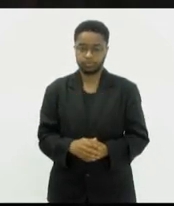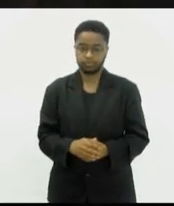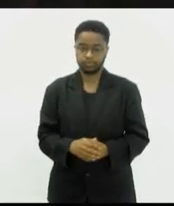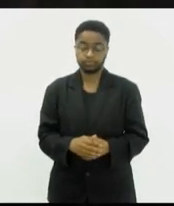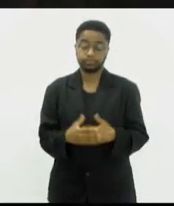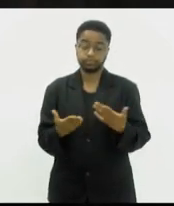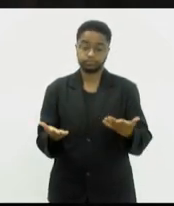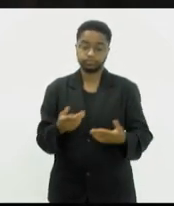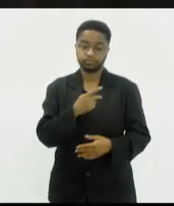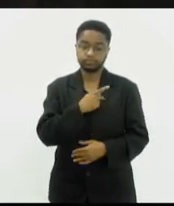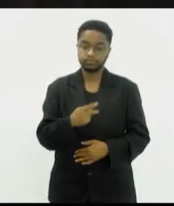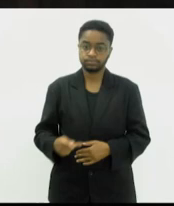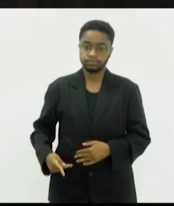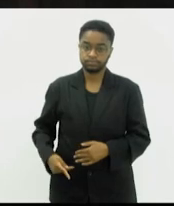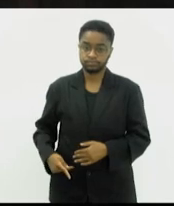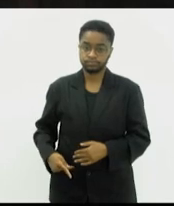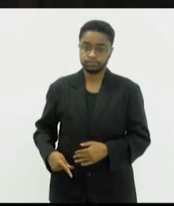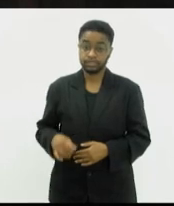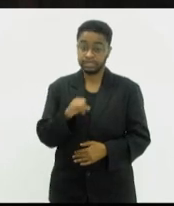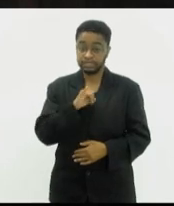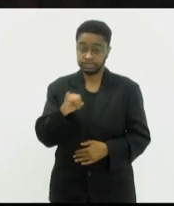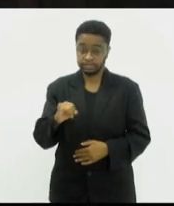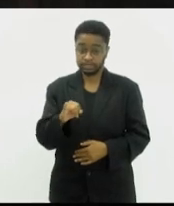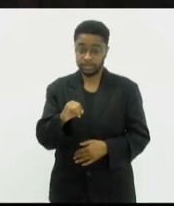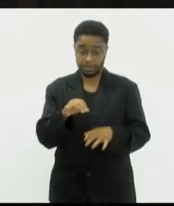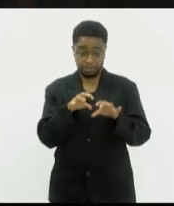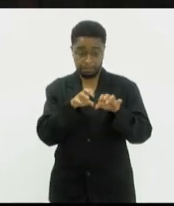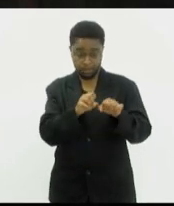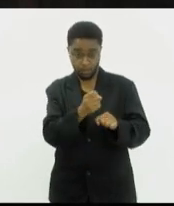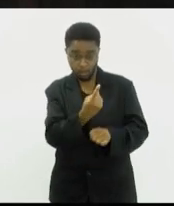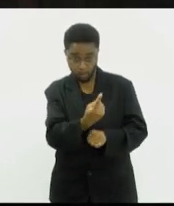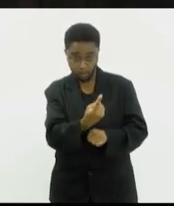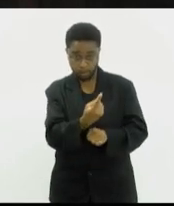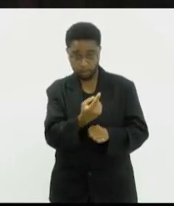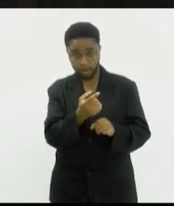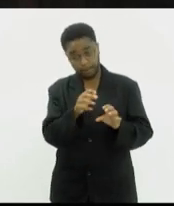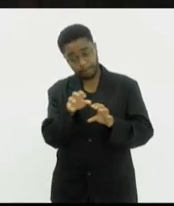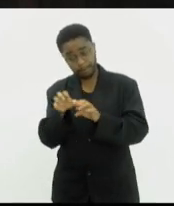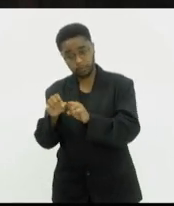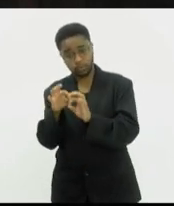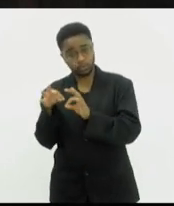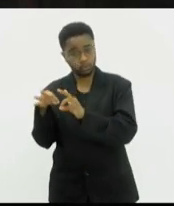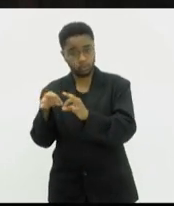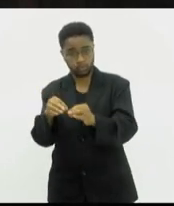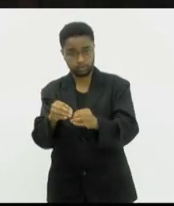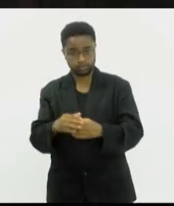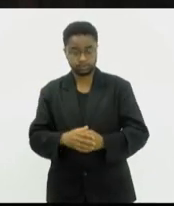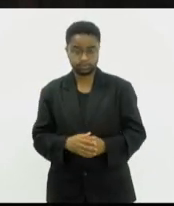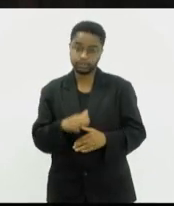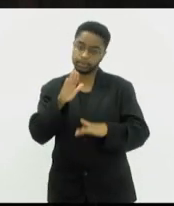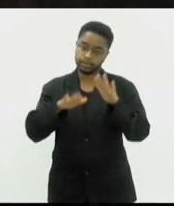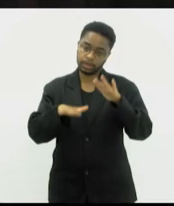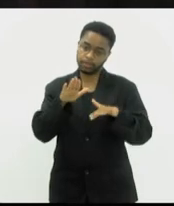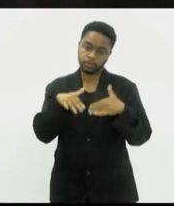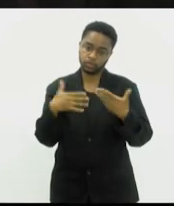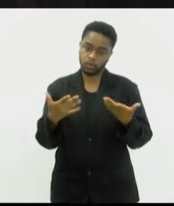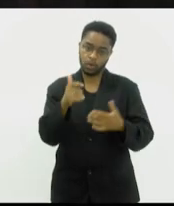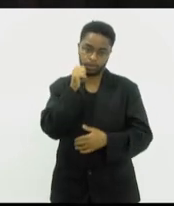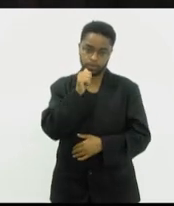Senhor presidente, mexeu com uma, mexeu com todas. Depende de quem